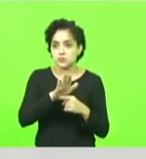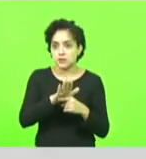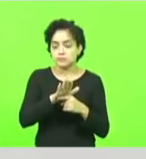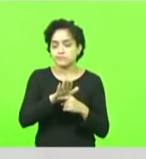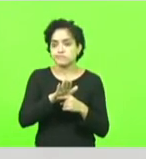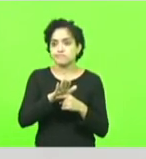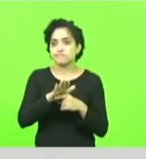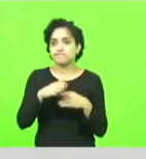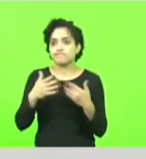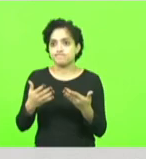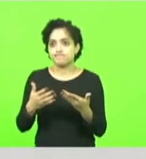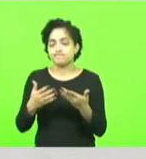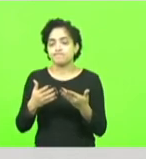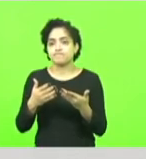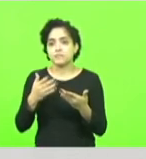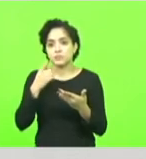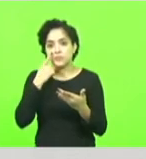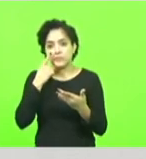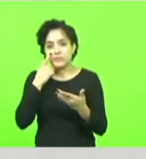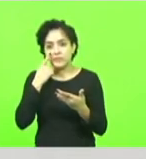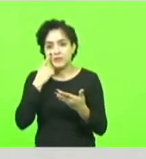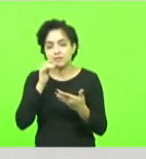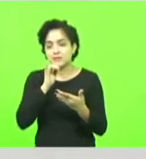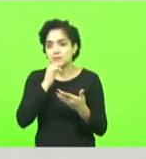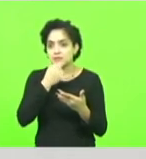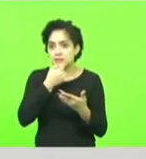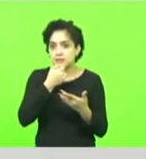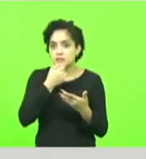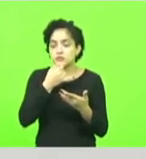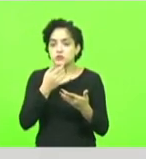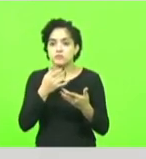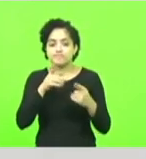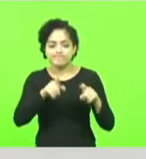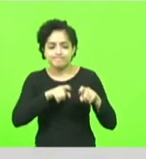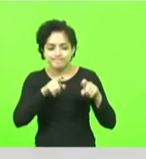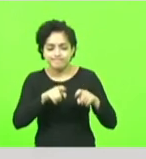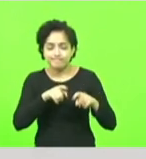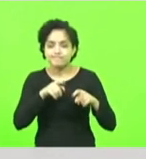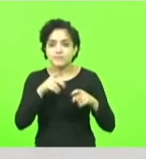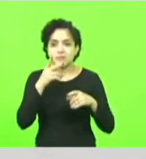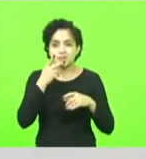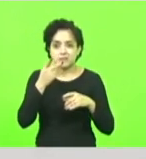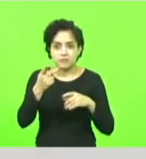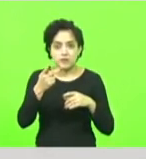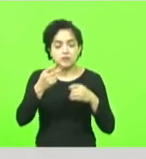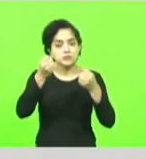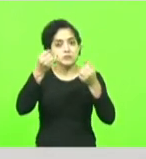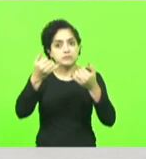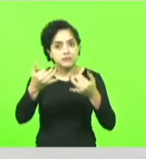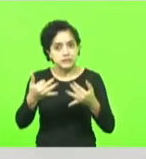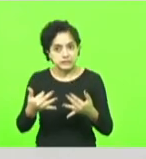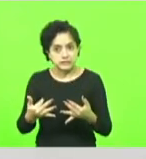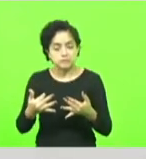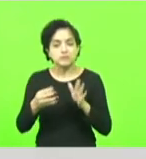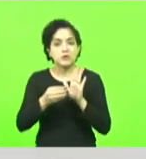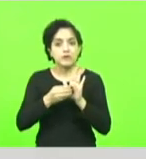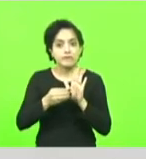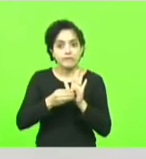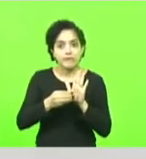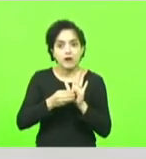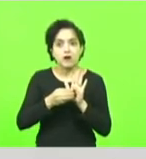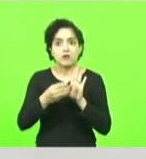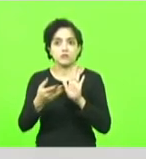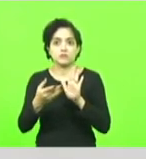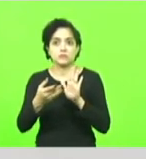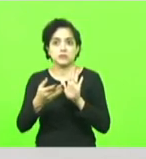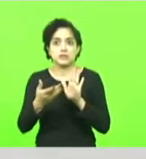é desesperador você ouvir o relato de alguns agricultores sobre o que eles estão passando hoje com a falta de valorização do seu produto,